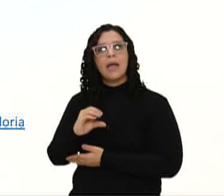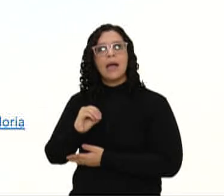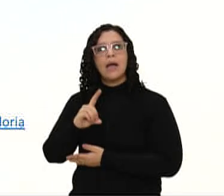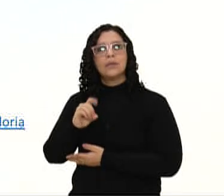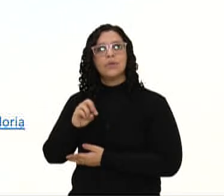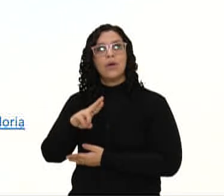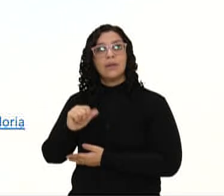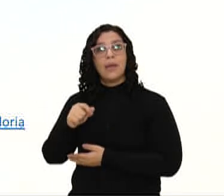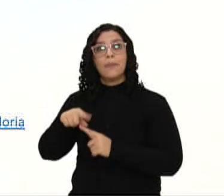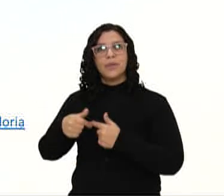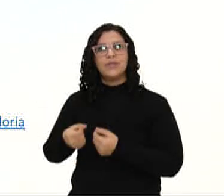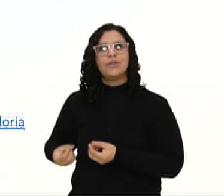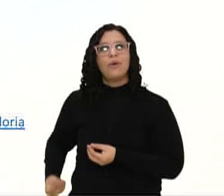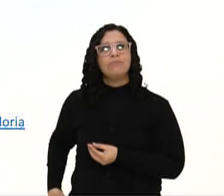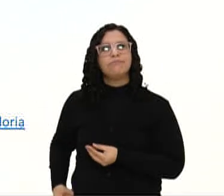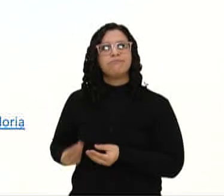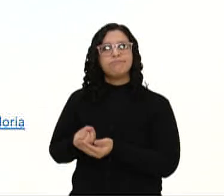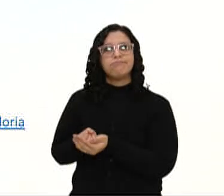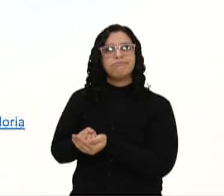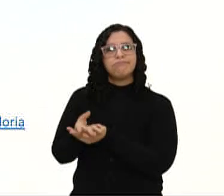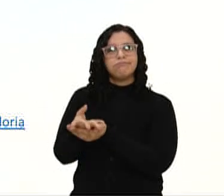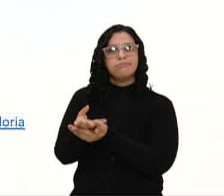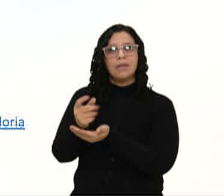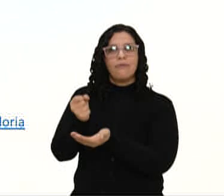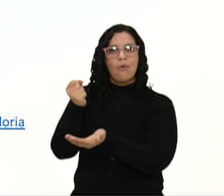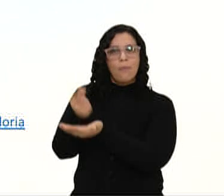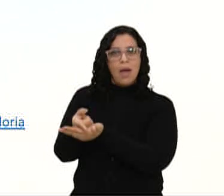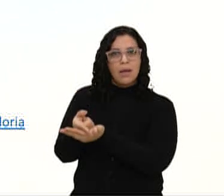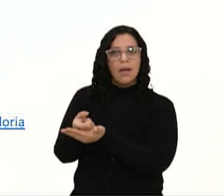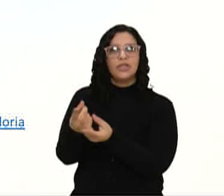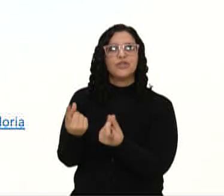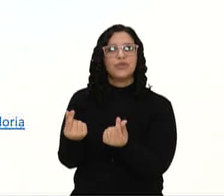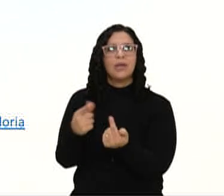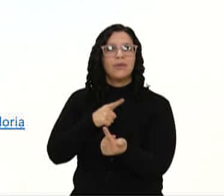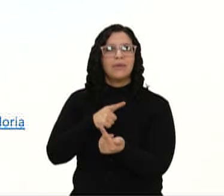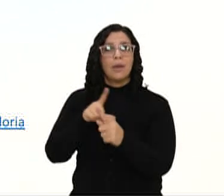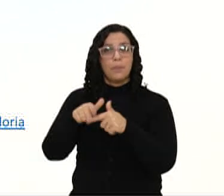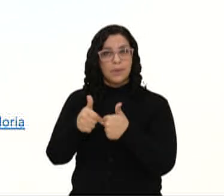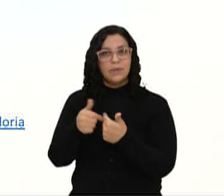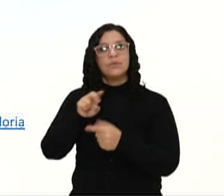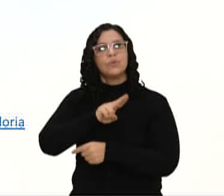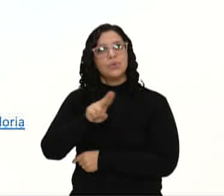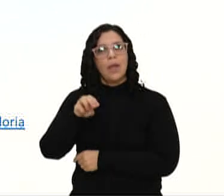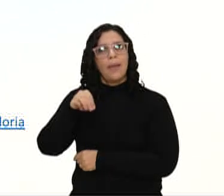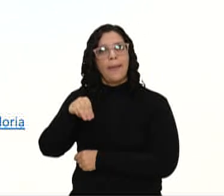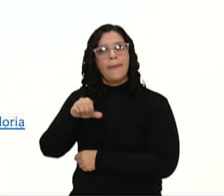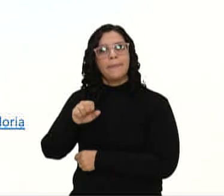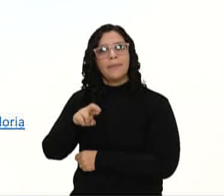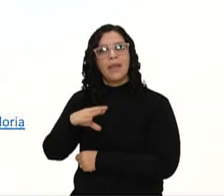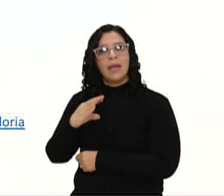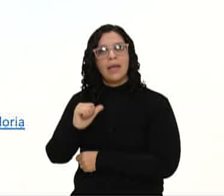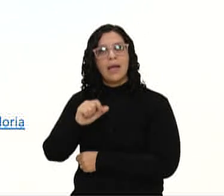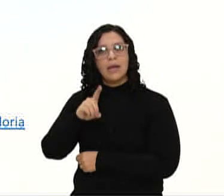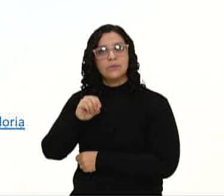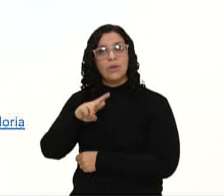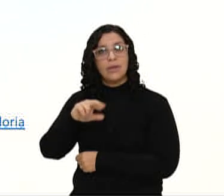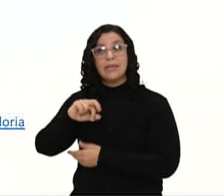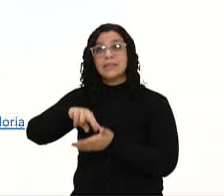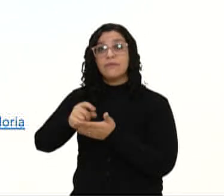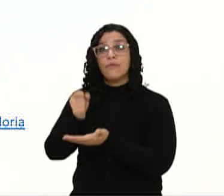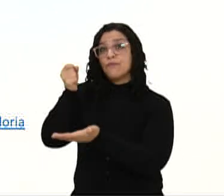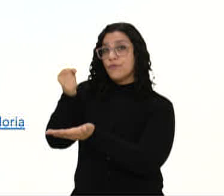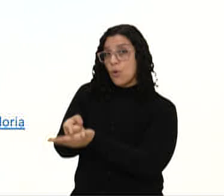gastar uma quantia em dinheiro, por exemplo. Então, tem a ver com essa questão ali de comprar alguma coisa ou